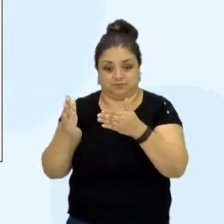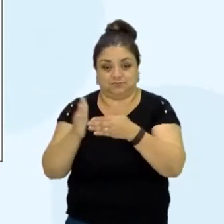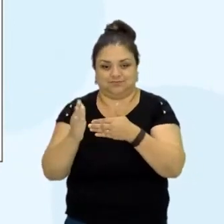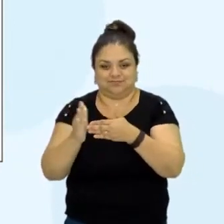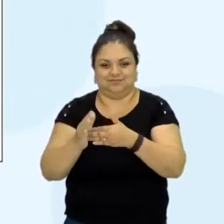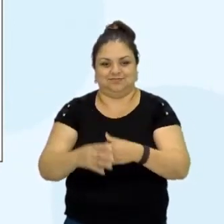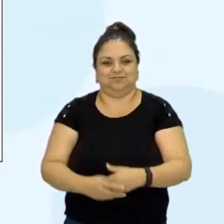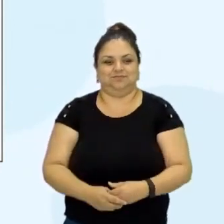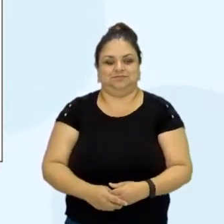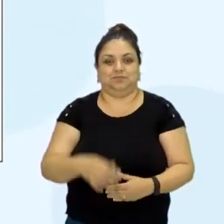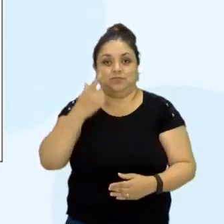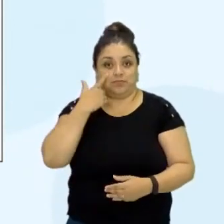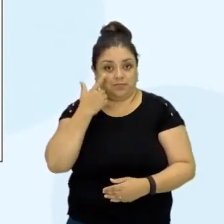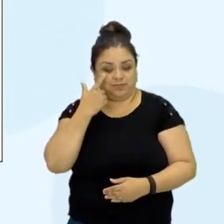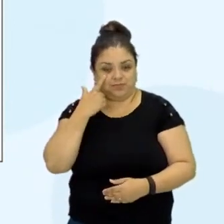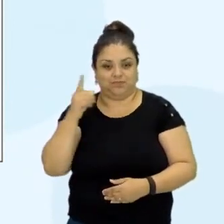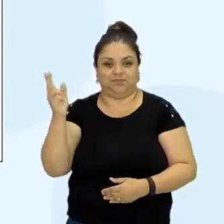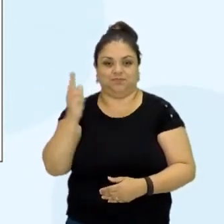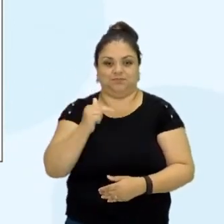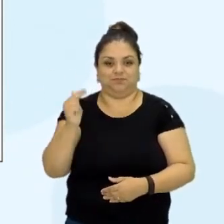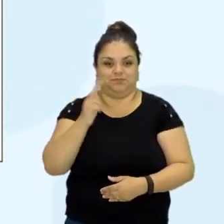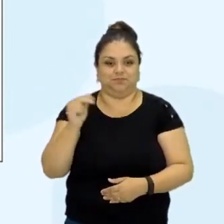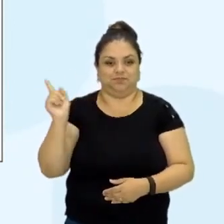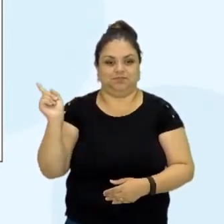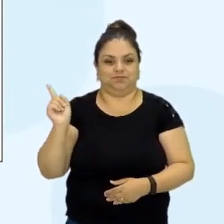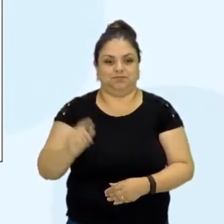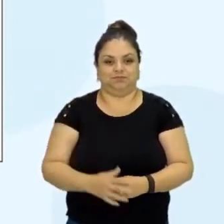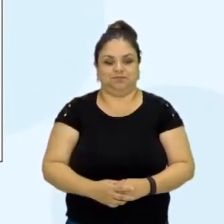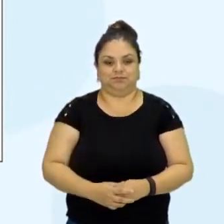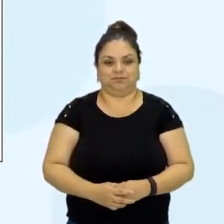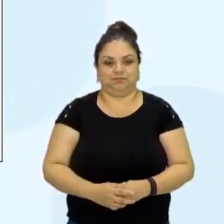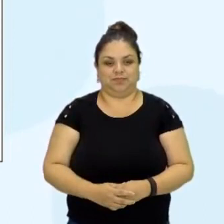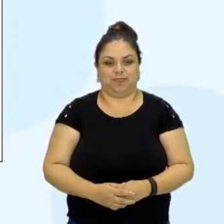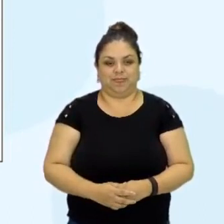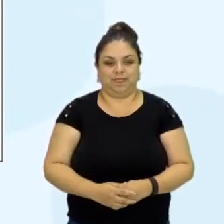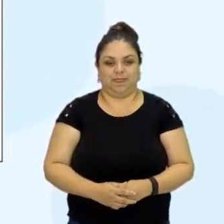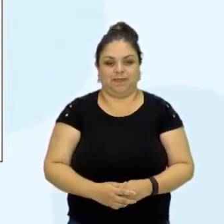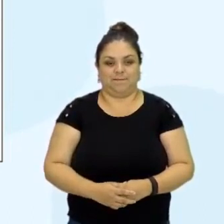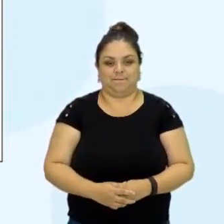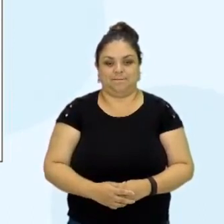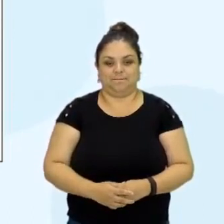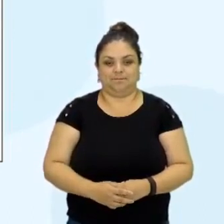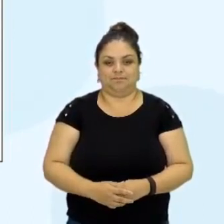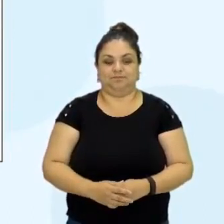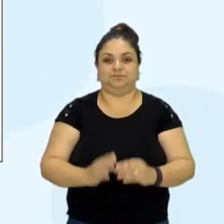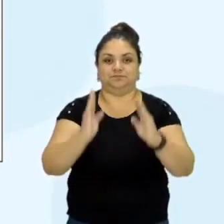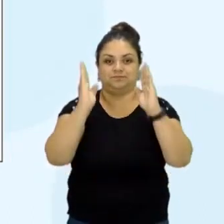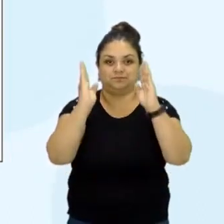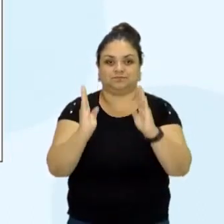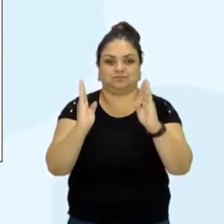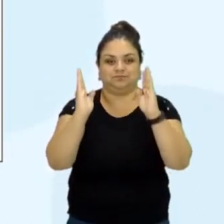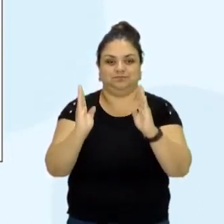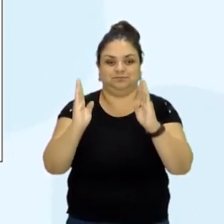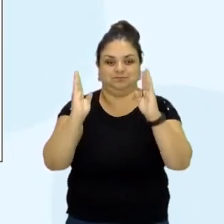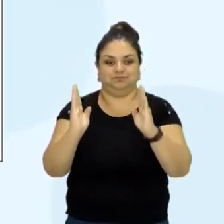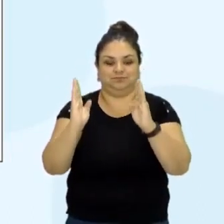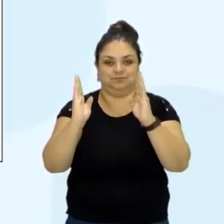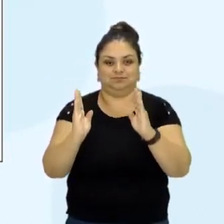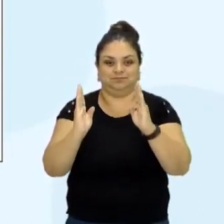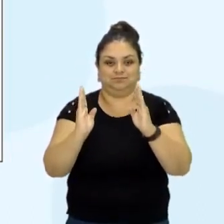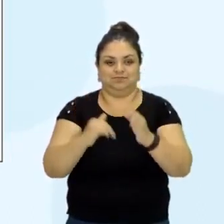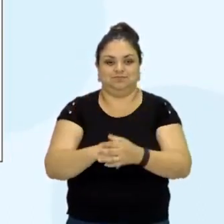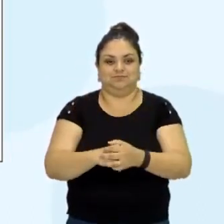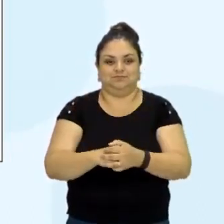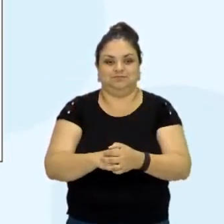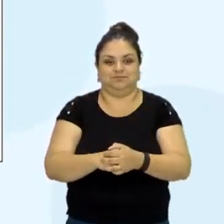outra cor. Coloca o interruptor aqui, tá? Eu vou colocar aqui um quadradinho, como se fosse